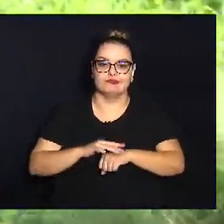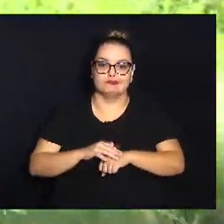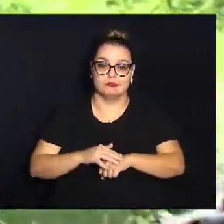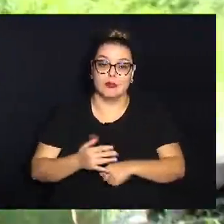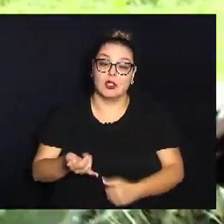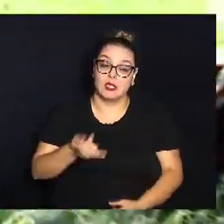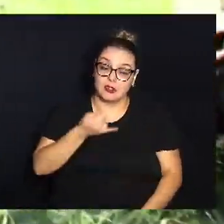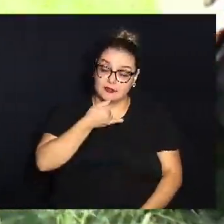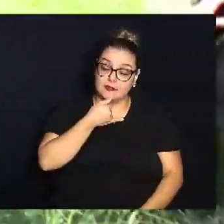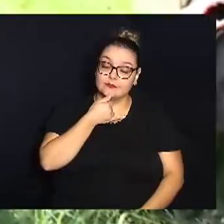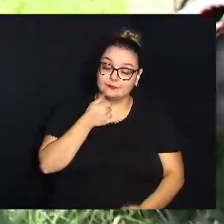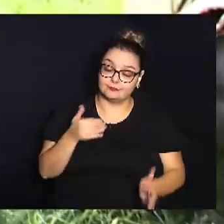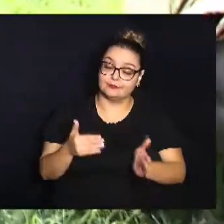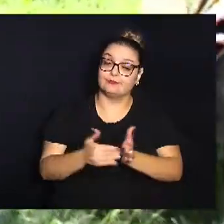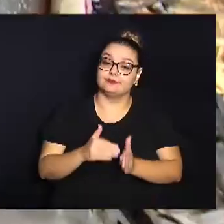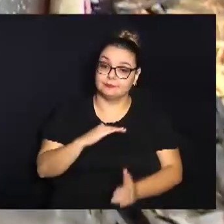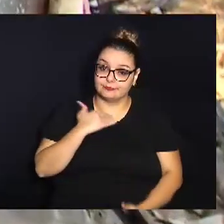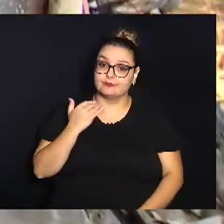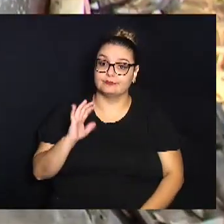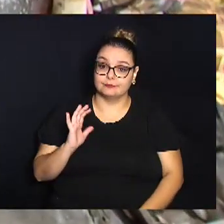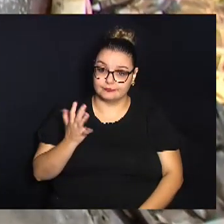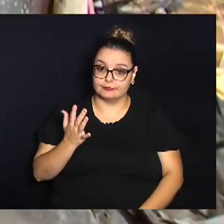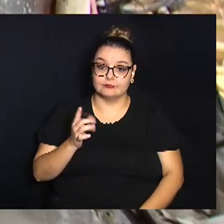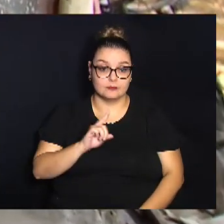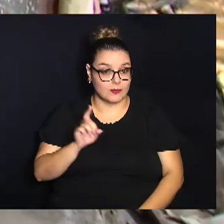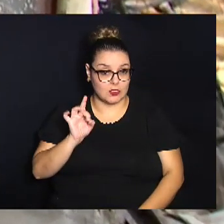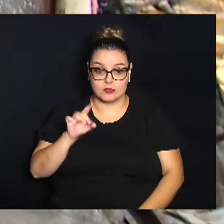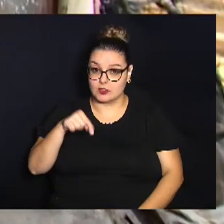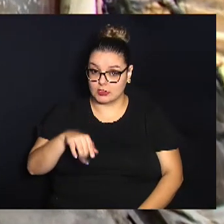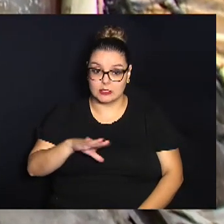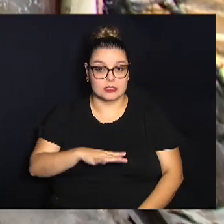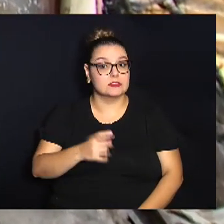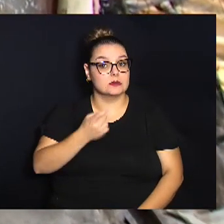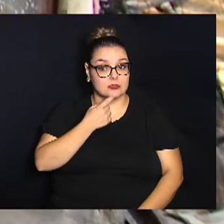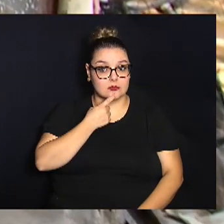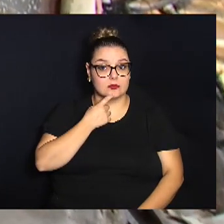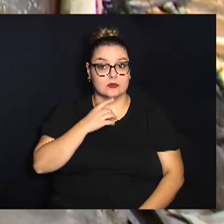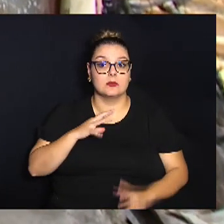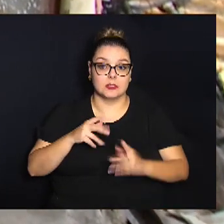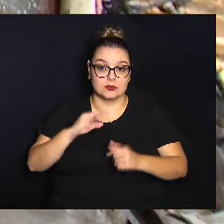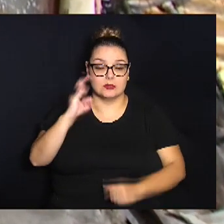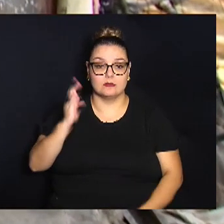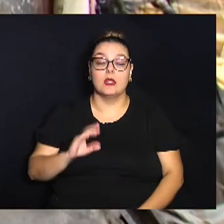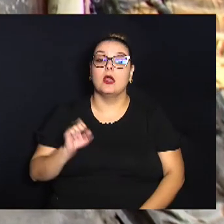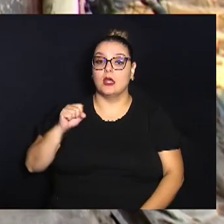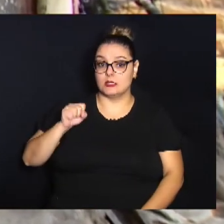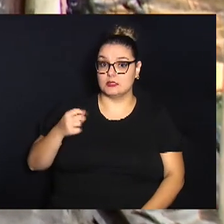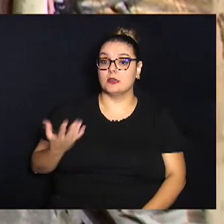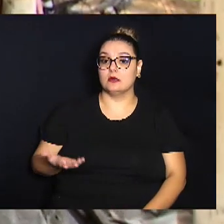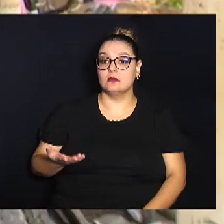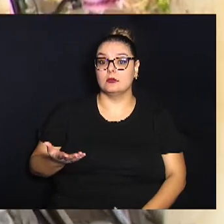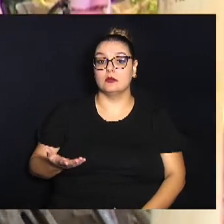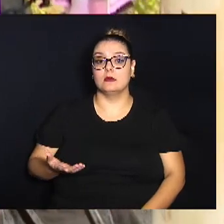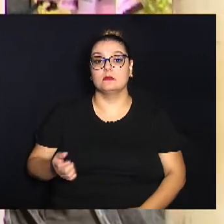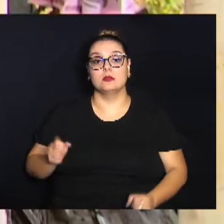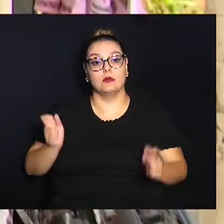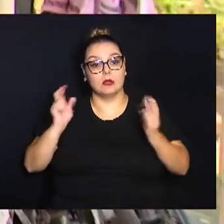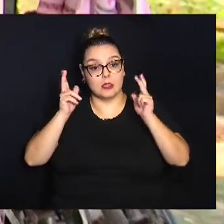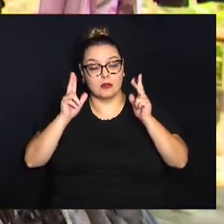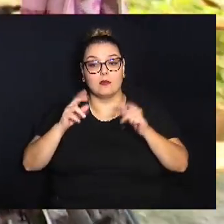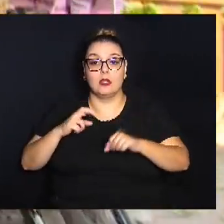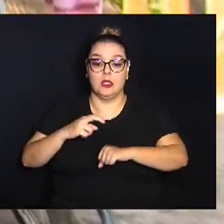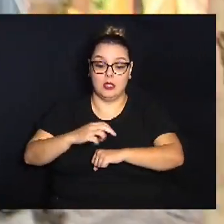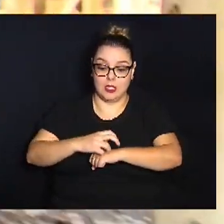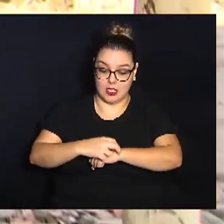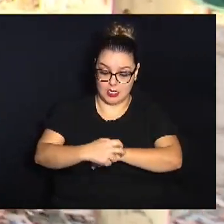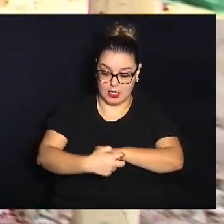infelizmente, de mortes que tem acontecido não só aqui na cidade de Campinas, como no Brasil. É isso mesmo. Então, assim, a dengue é uma